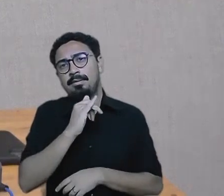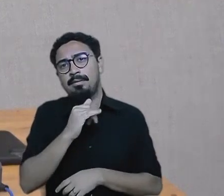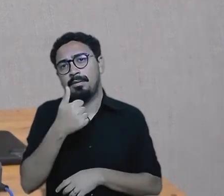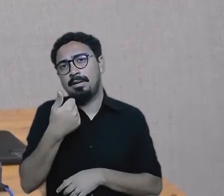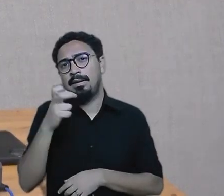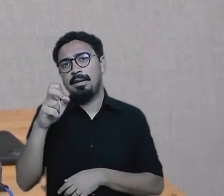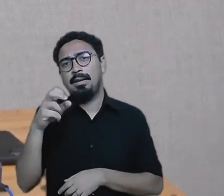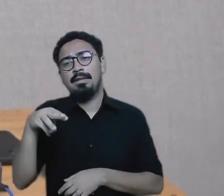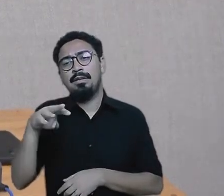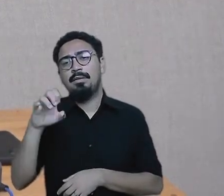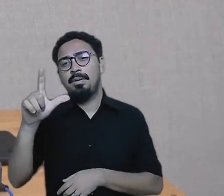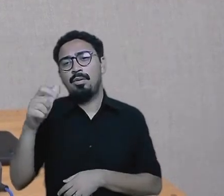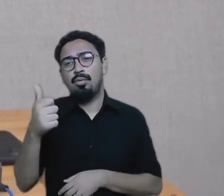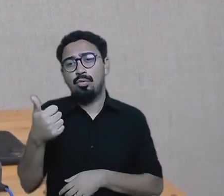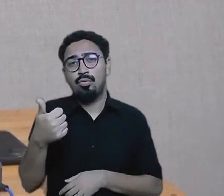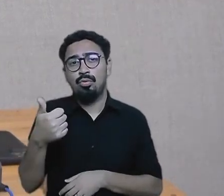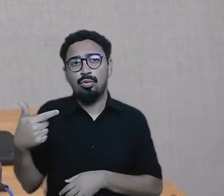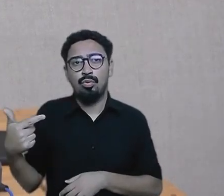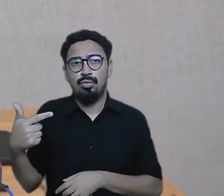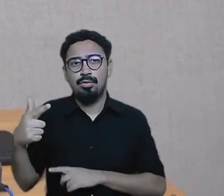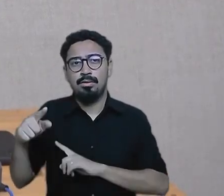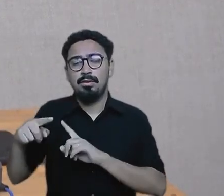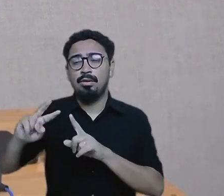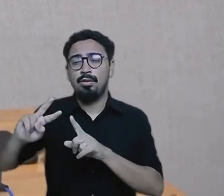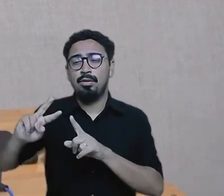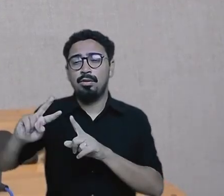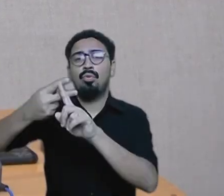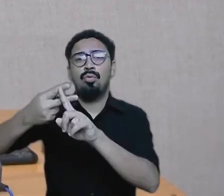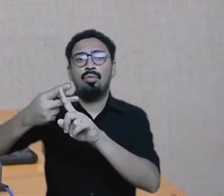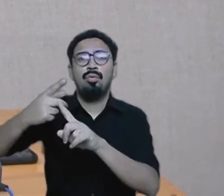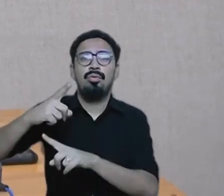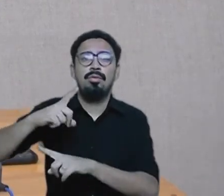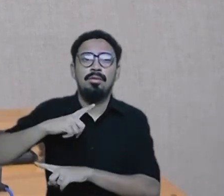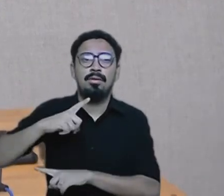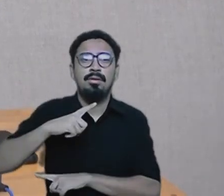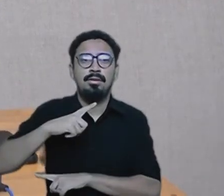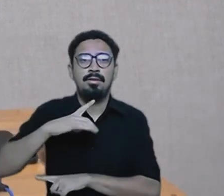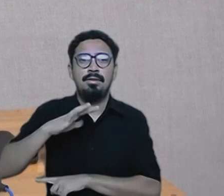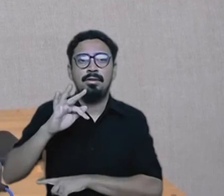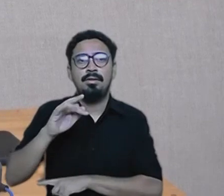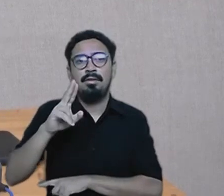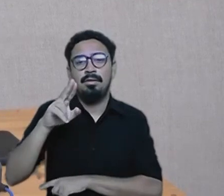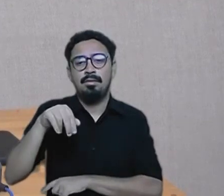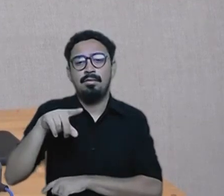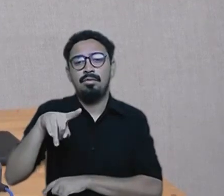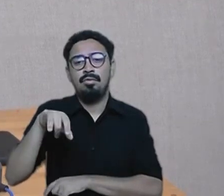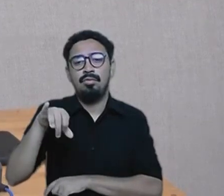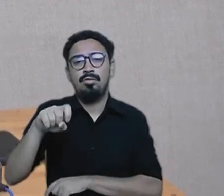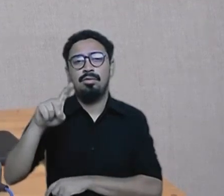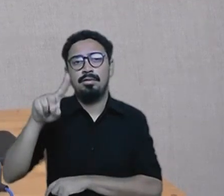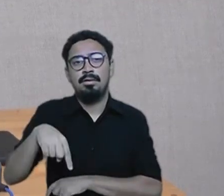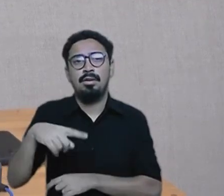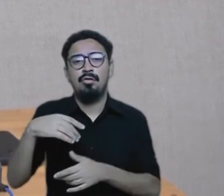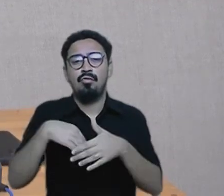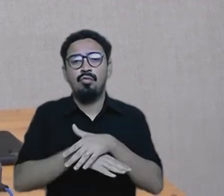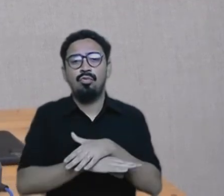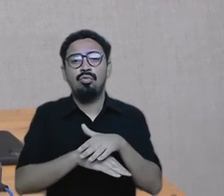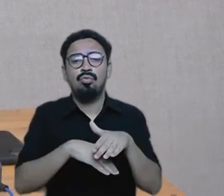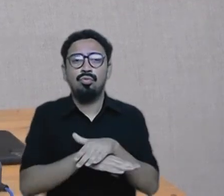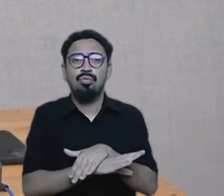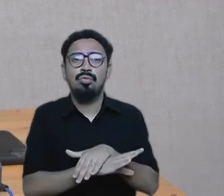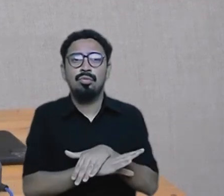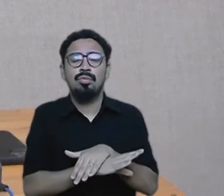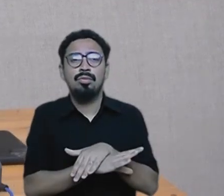12 mil reais seria o dobro disso que viria para o fundisse que é do da inclusive que é o fundo que